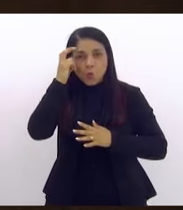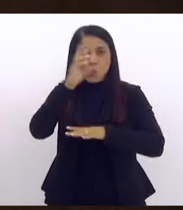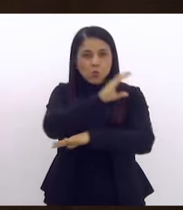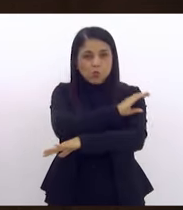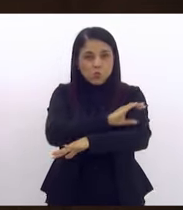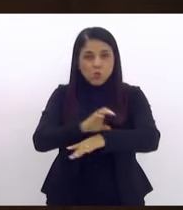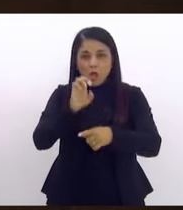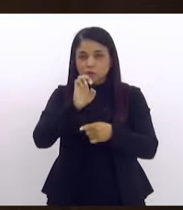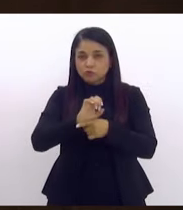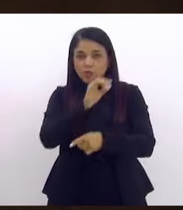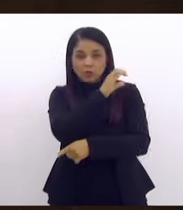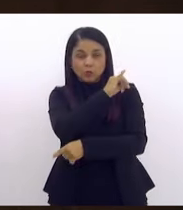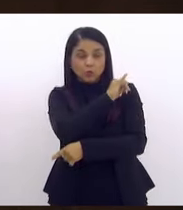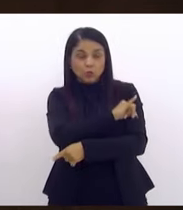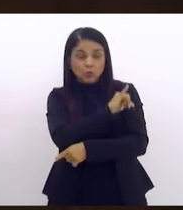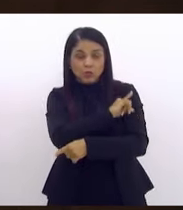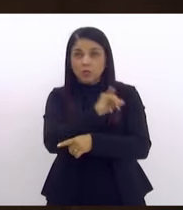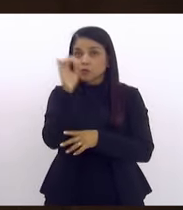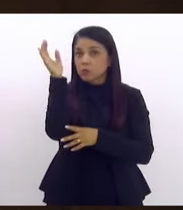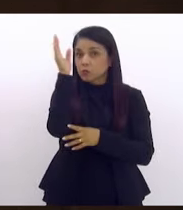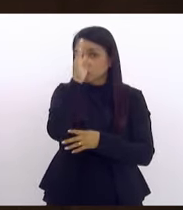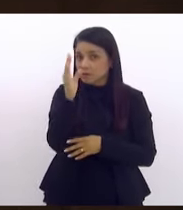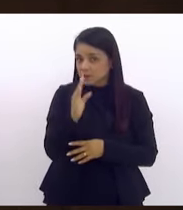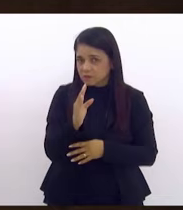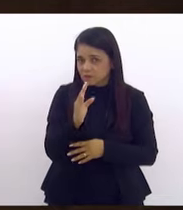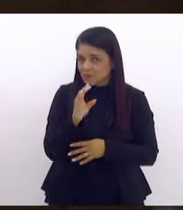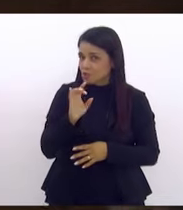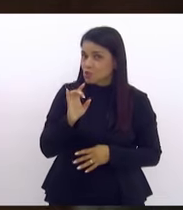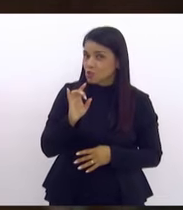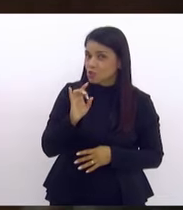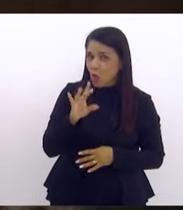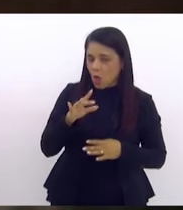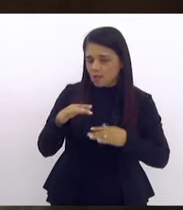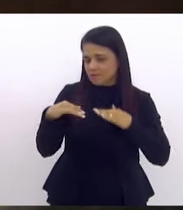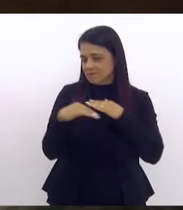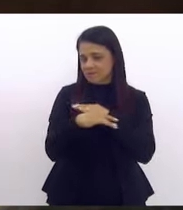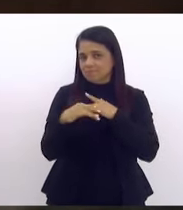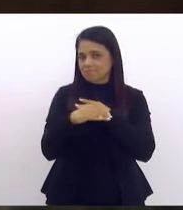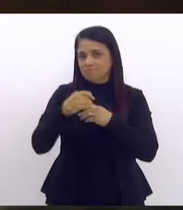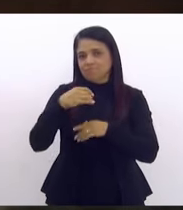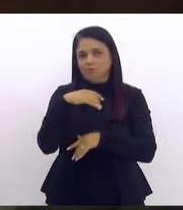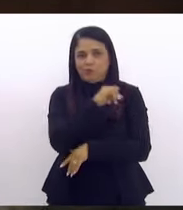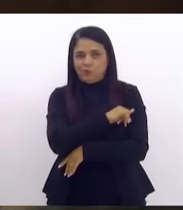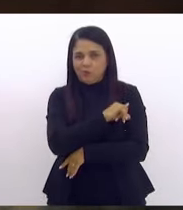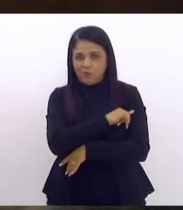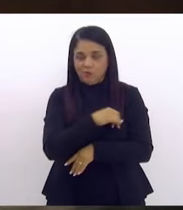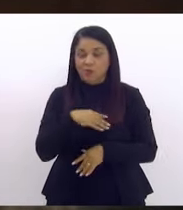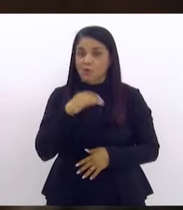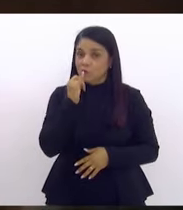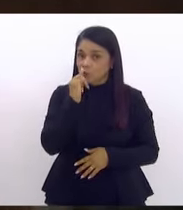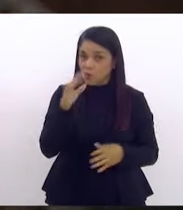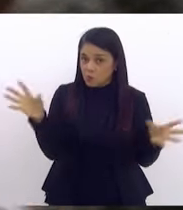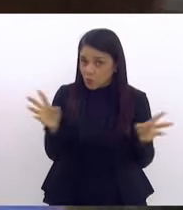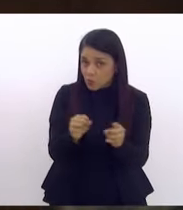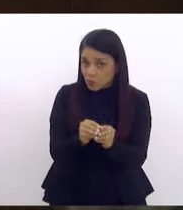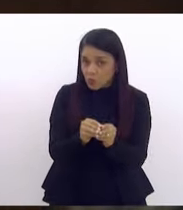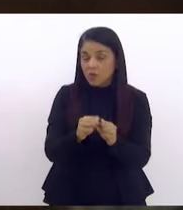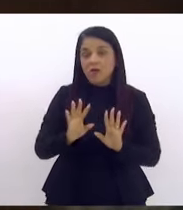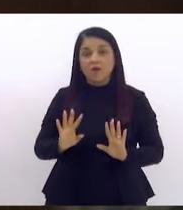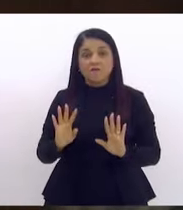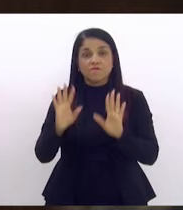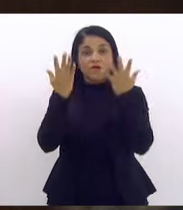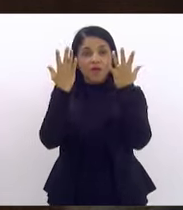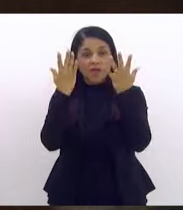do Brasil, do Estado do Rio e não somente da cidade do Rio. Lembro, para terminar, senhor presidente, a festa,